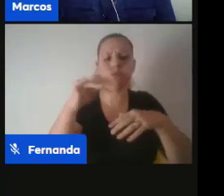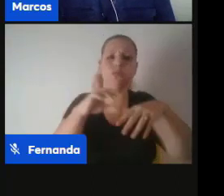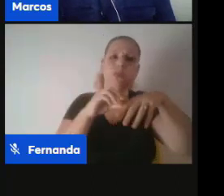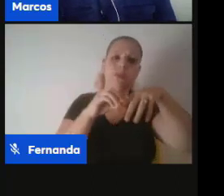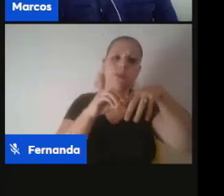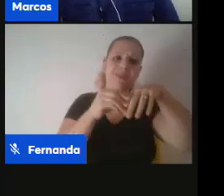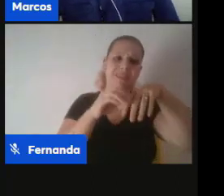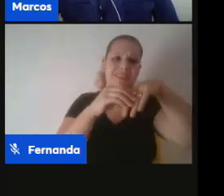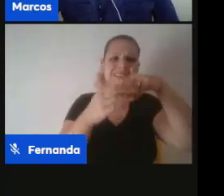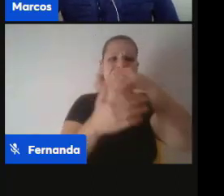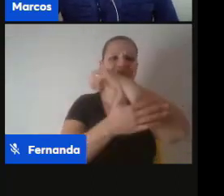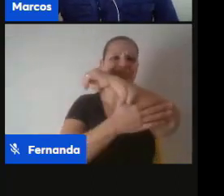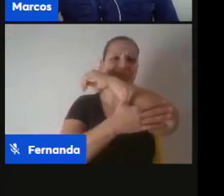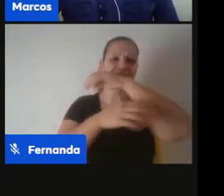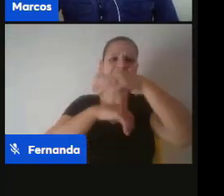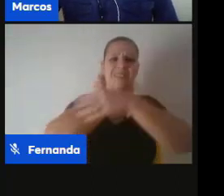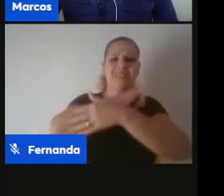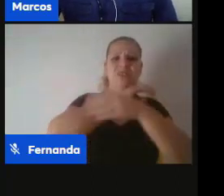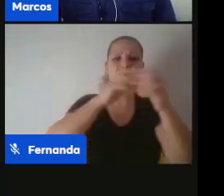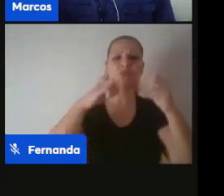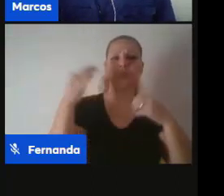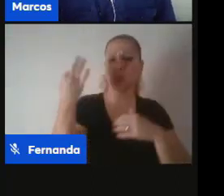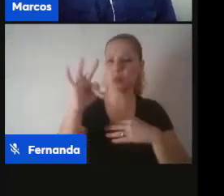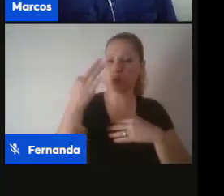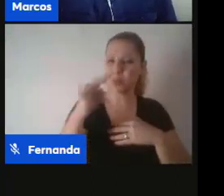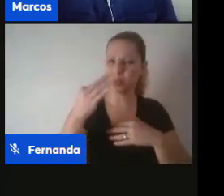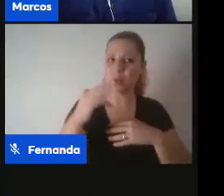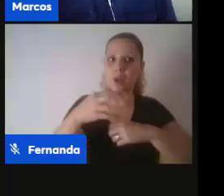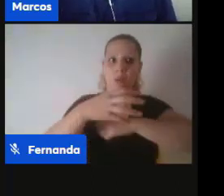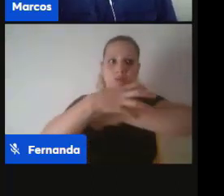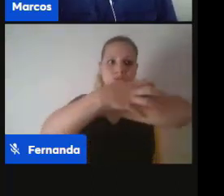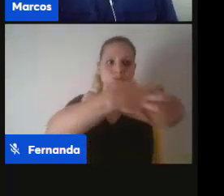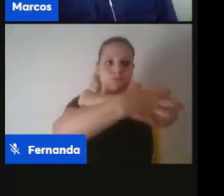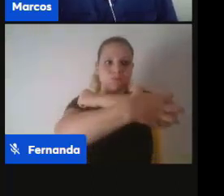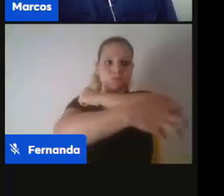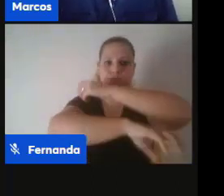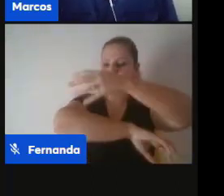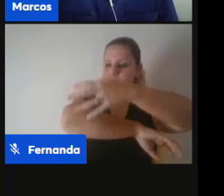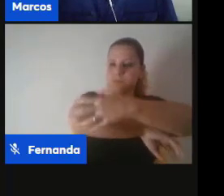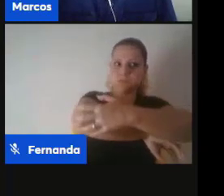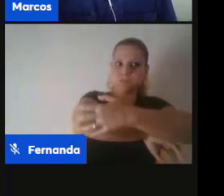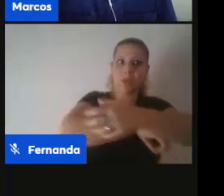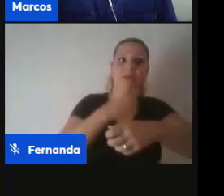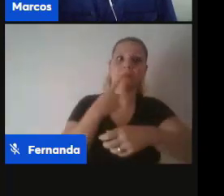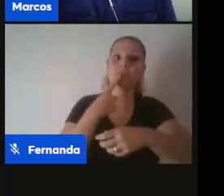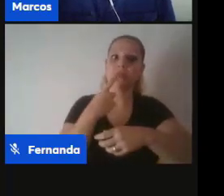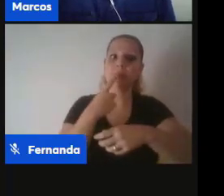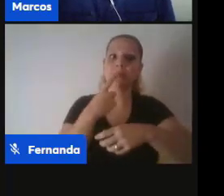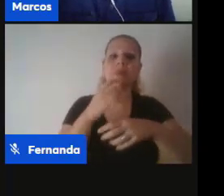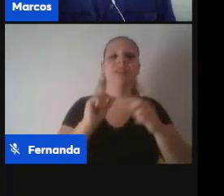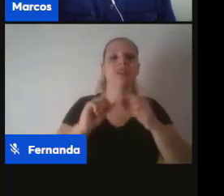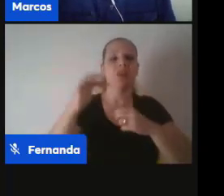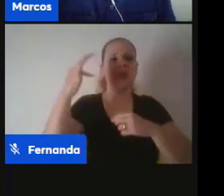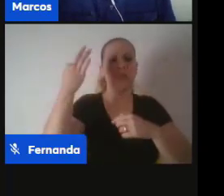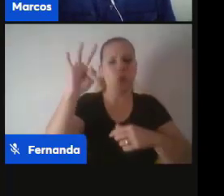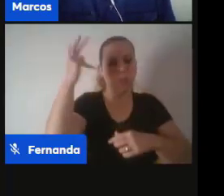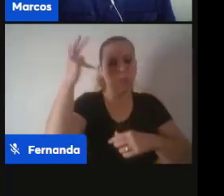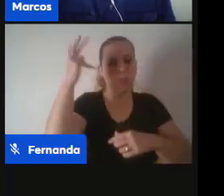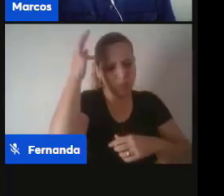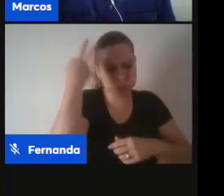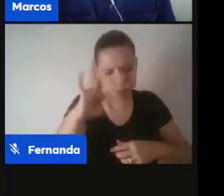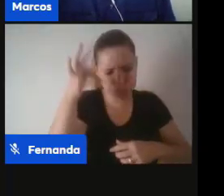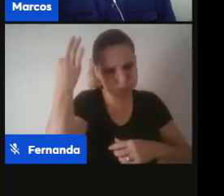artralgia, acompanhada de inchaço e vermelhidão. forte dor de cabeça, perda do paladar,